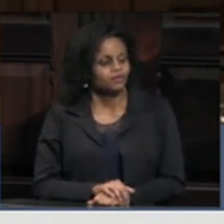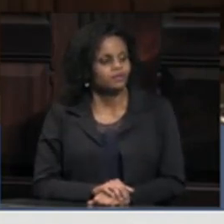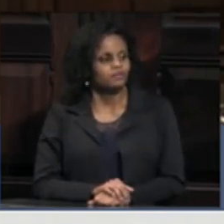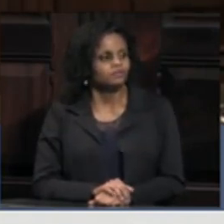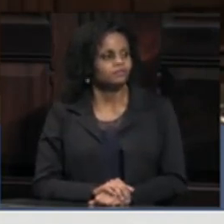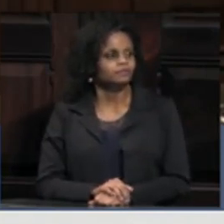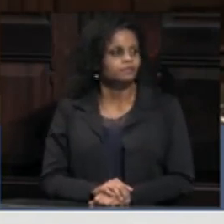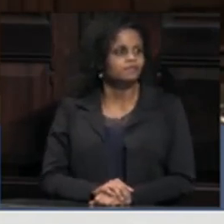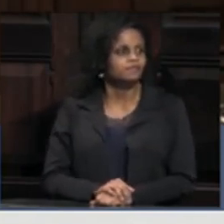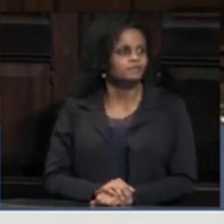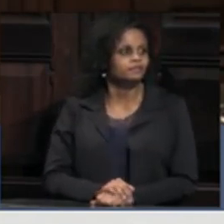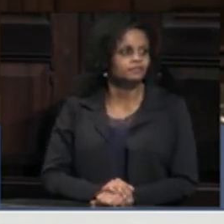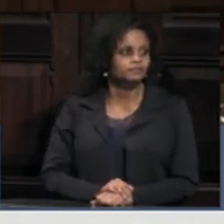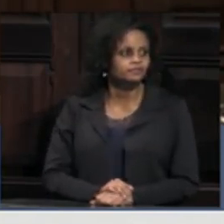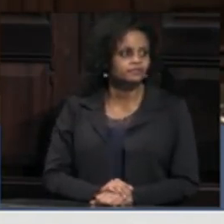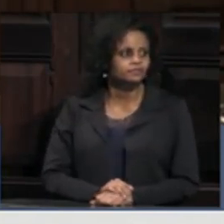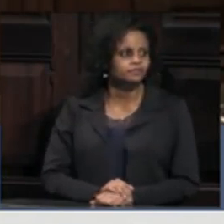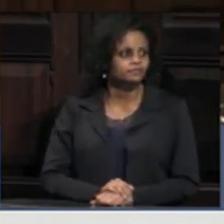necessidade